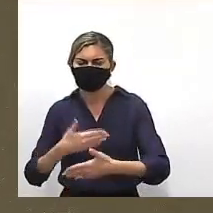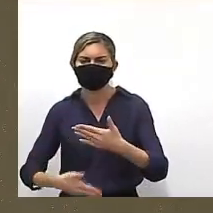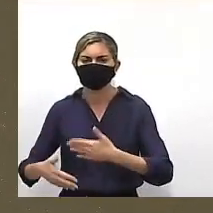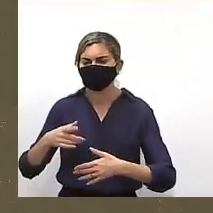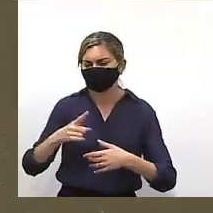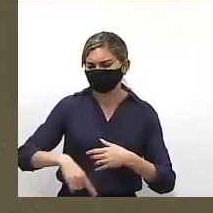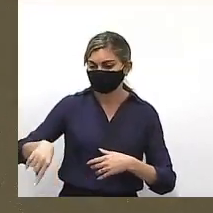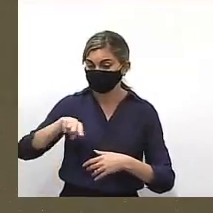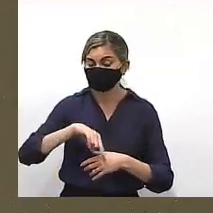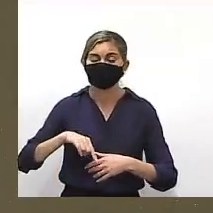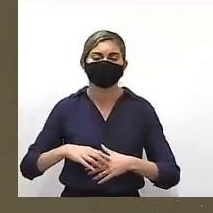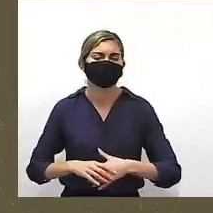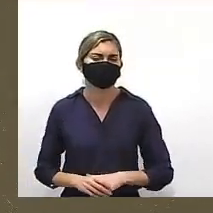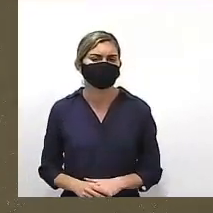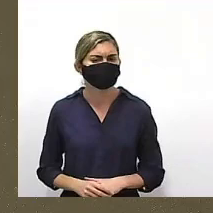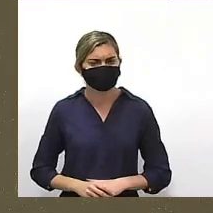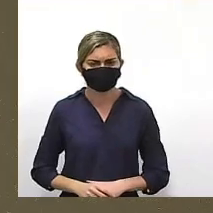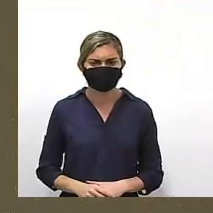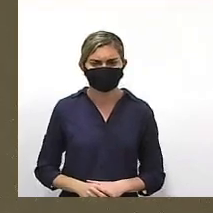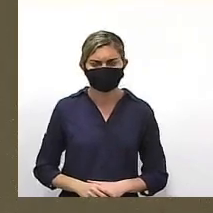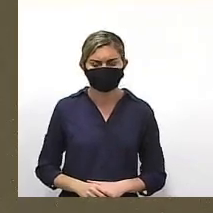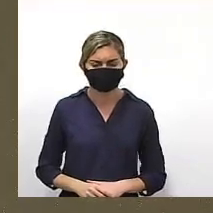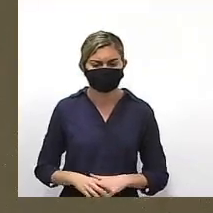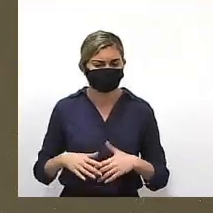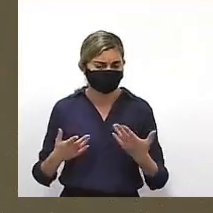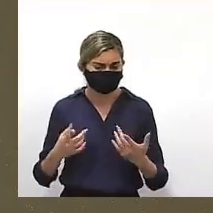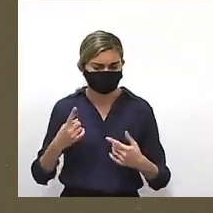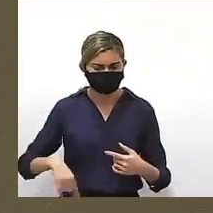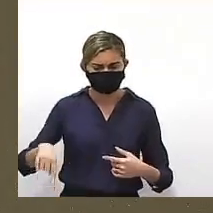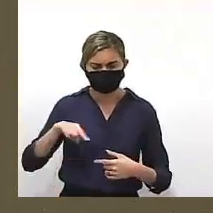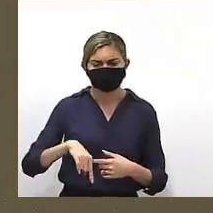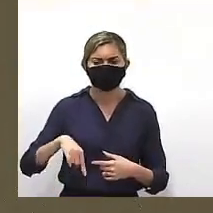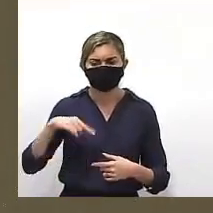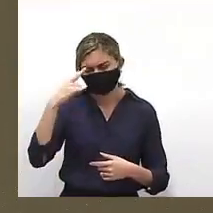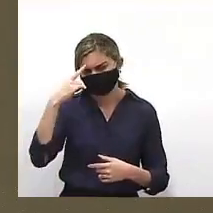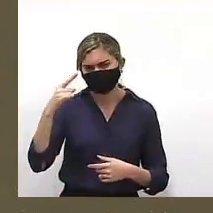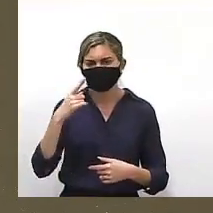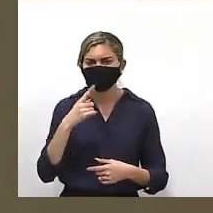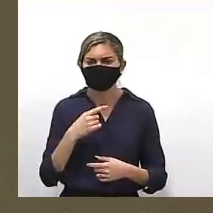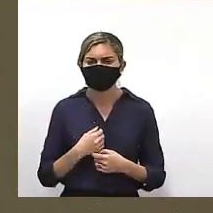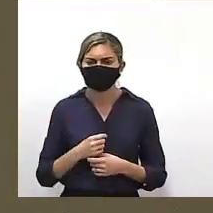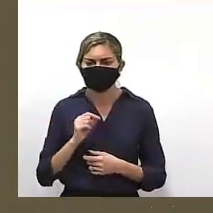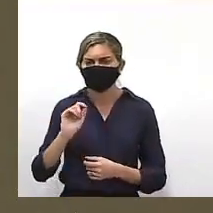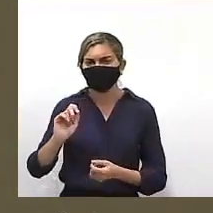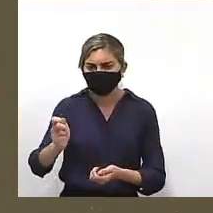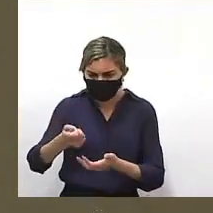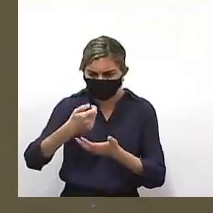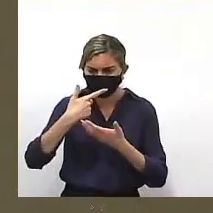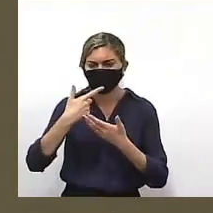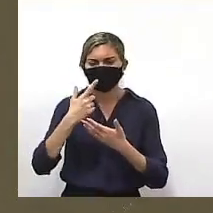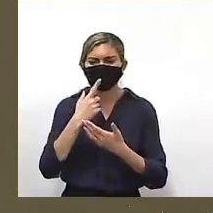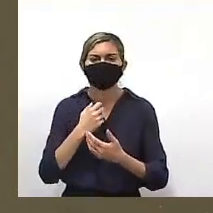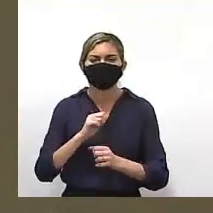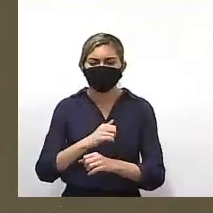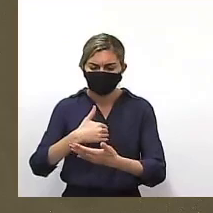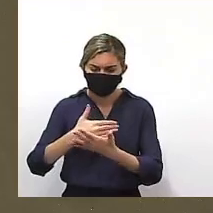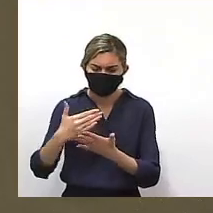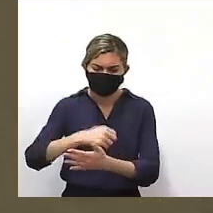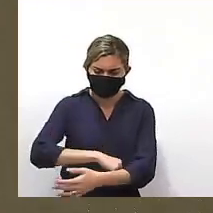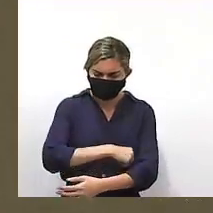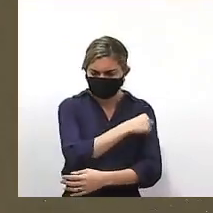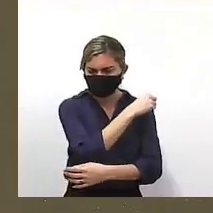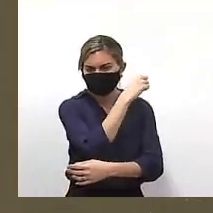as nossas. A nossa pílula vermelha começa com um dia de sol